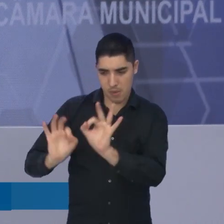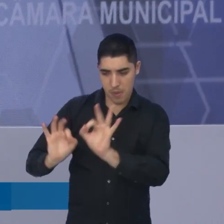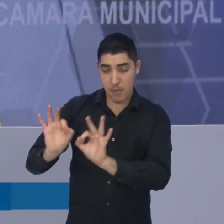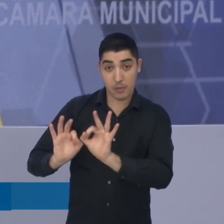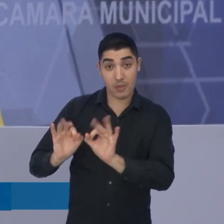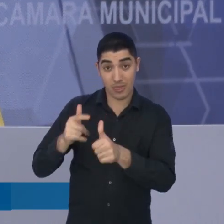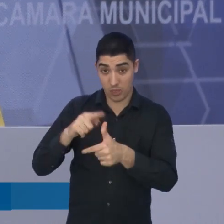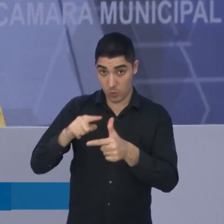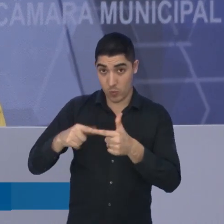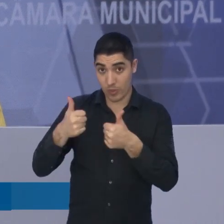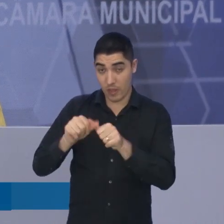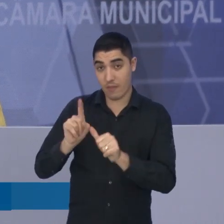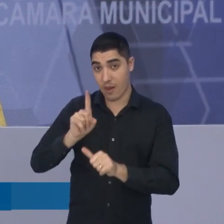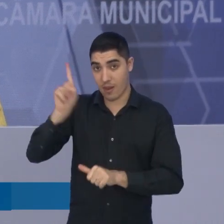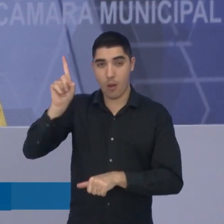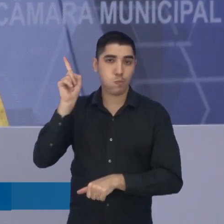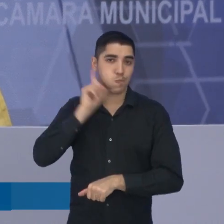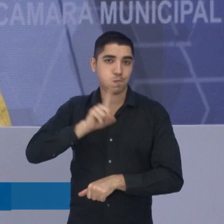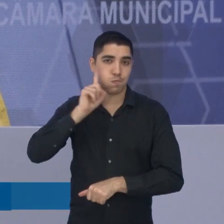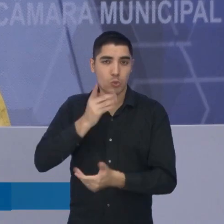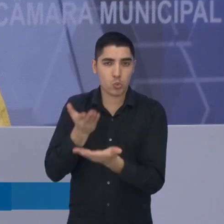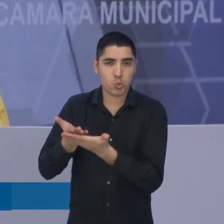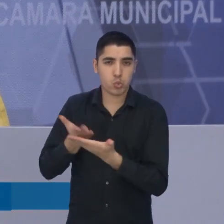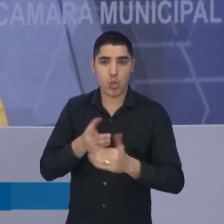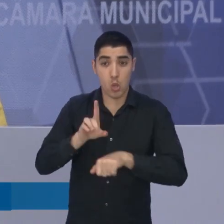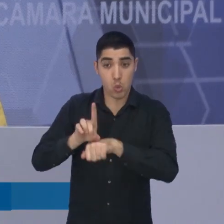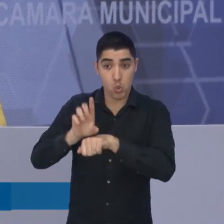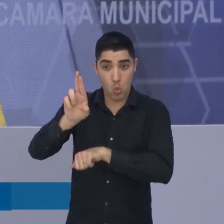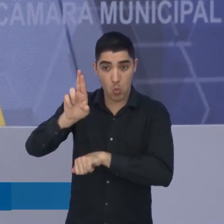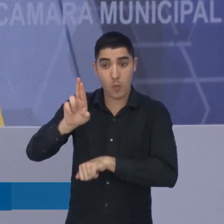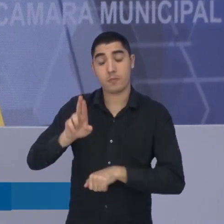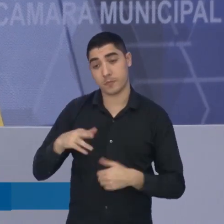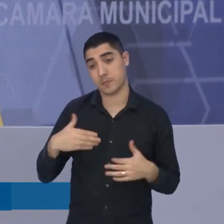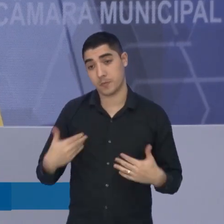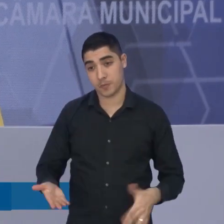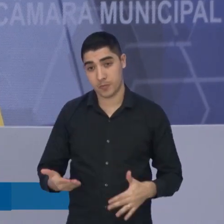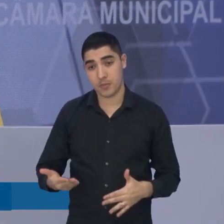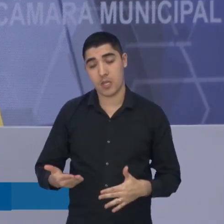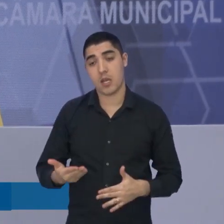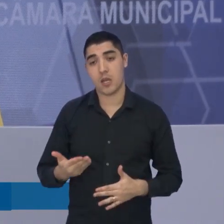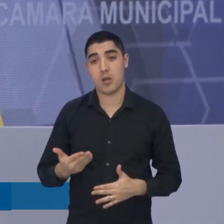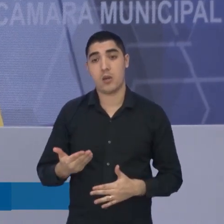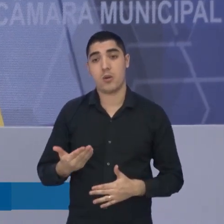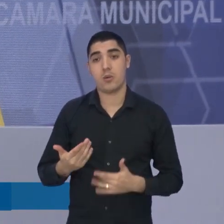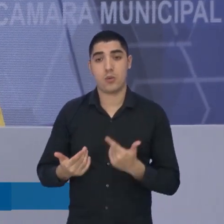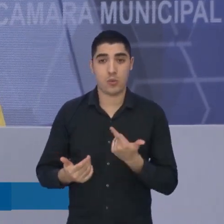Unidos. O professor que substituiu um deles